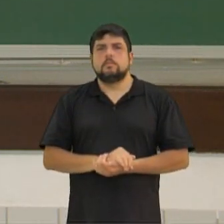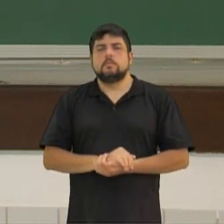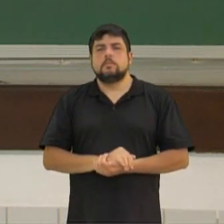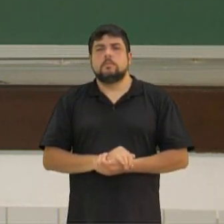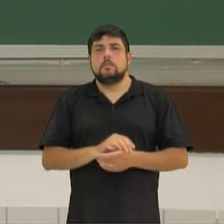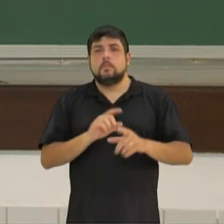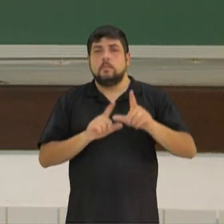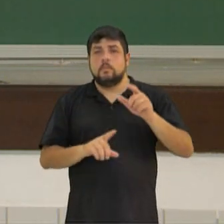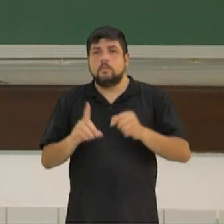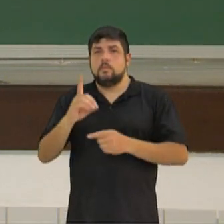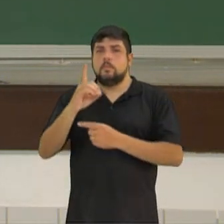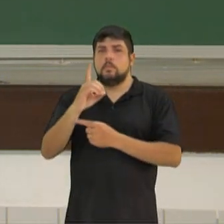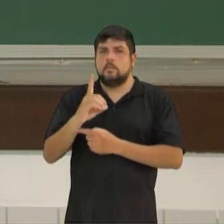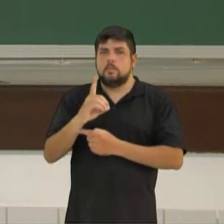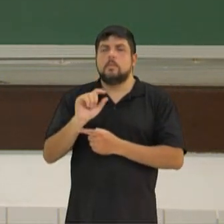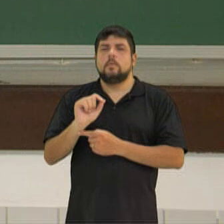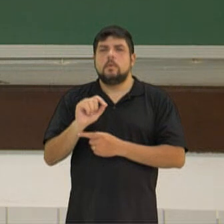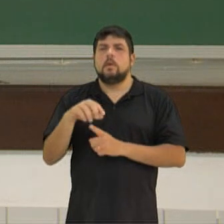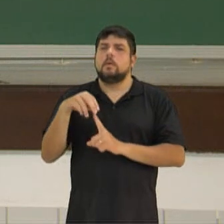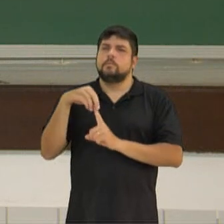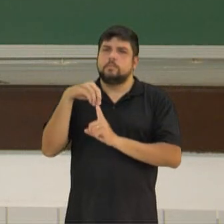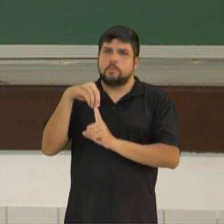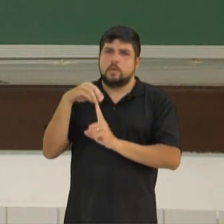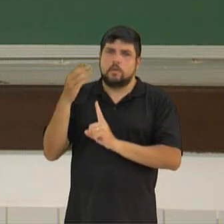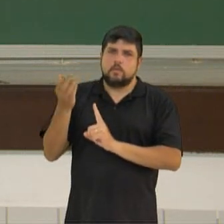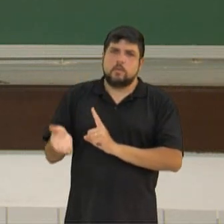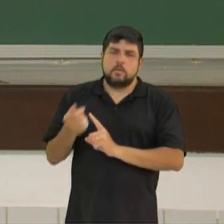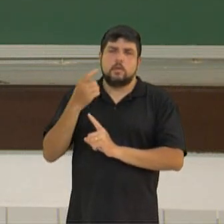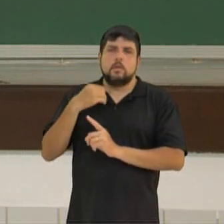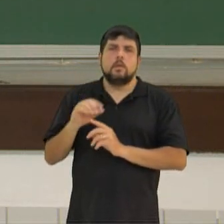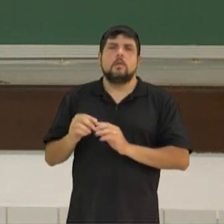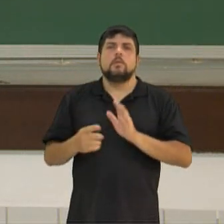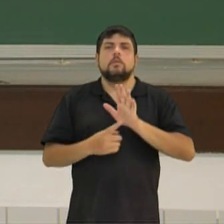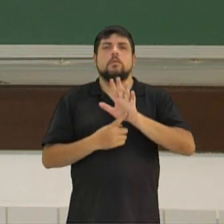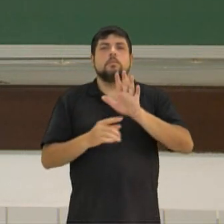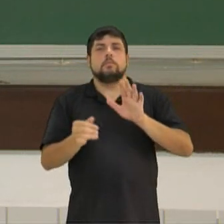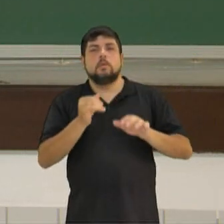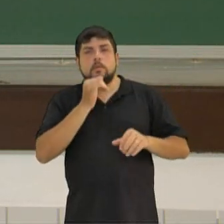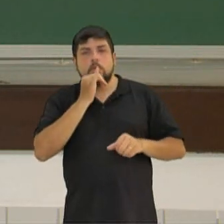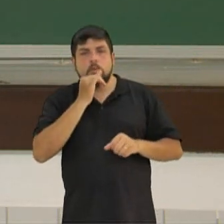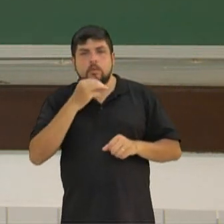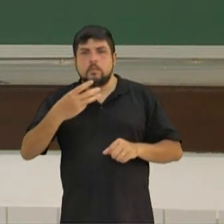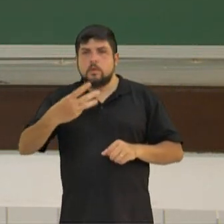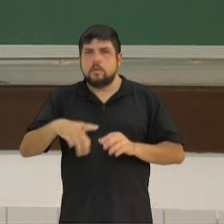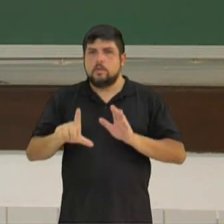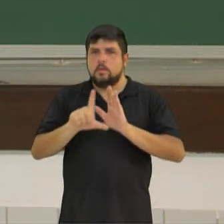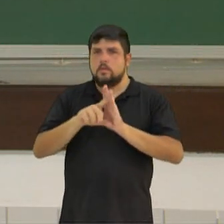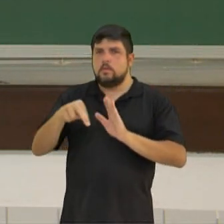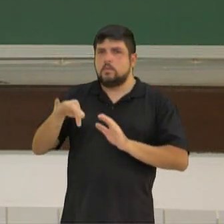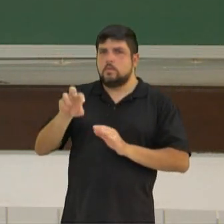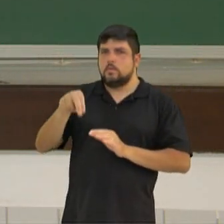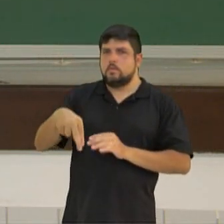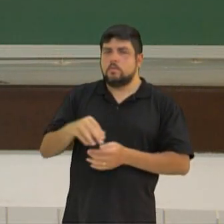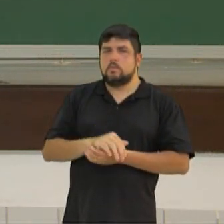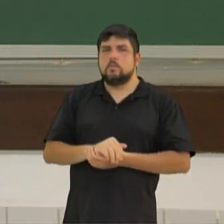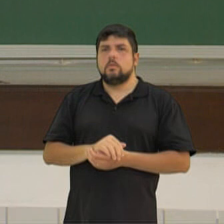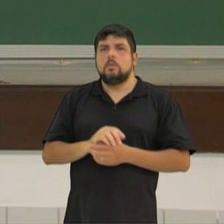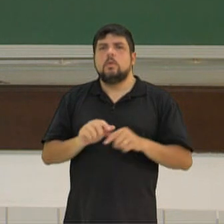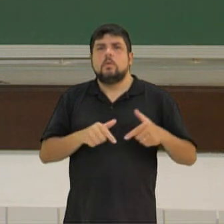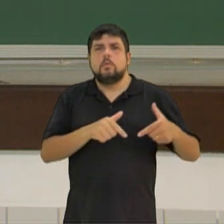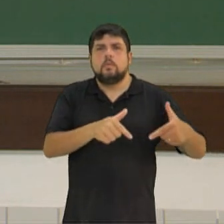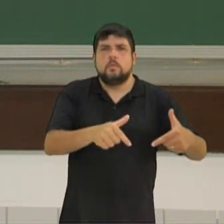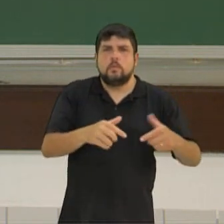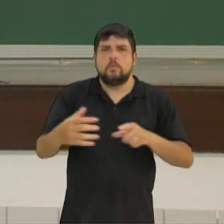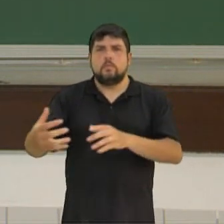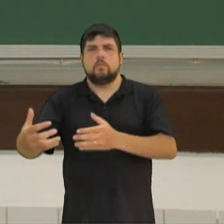a letra D era o único exemplo, era a única situação que exemplificava a terceira lei de Newton, lei de ação e